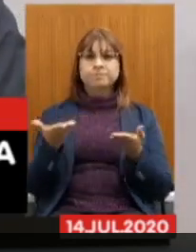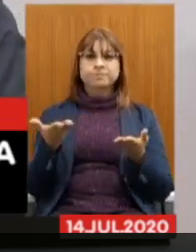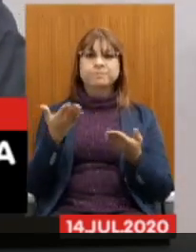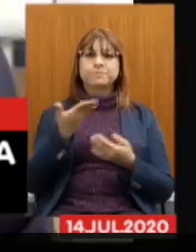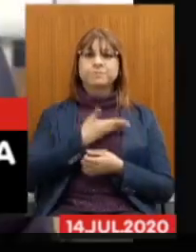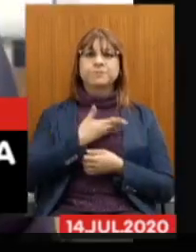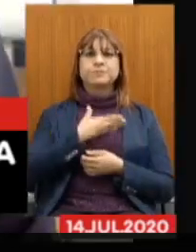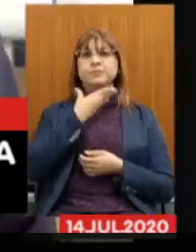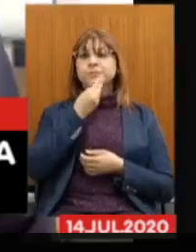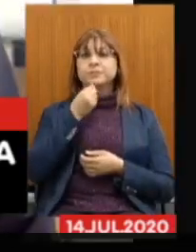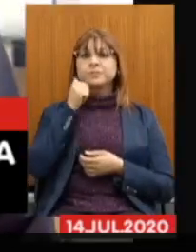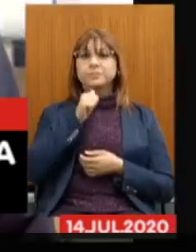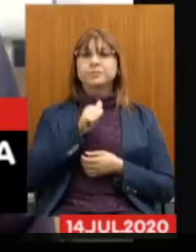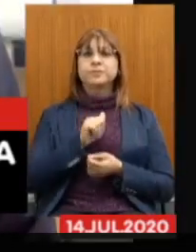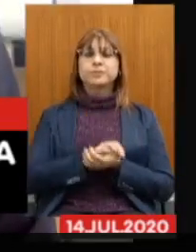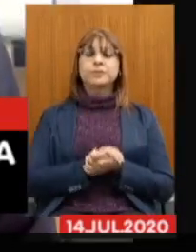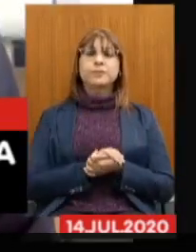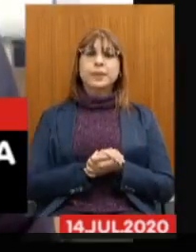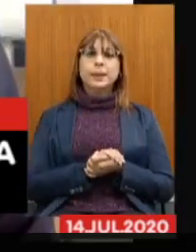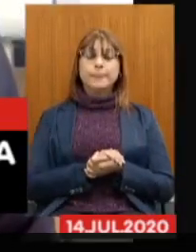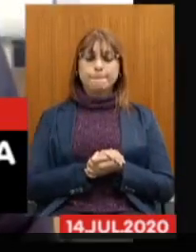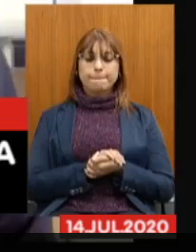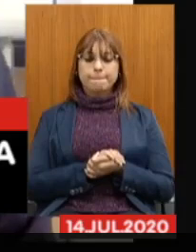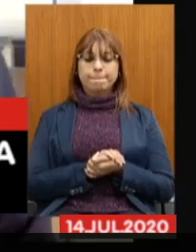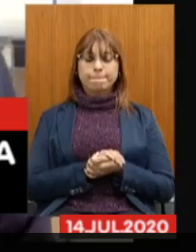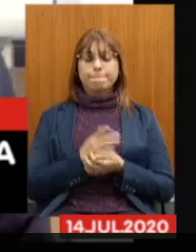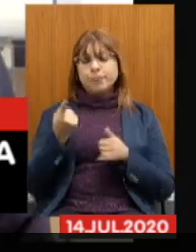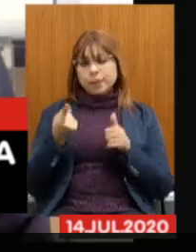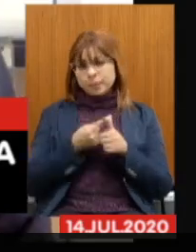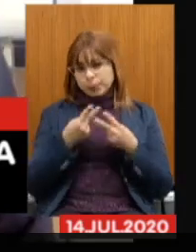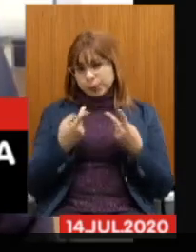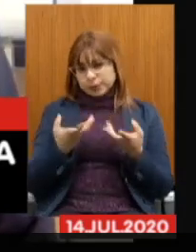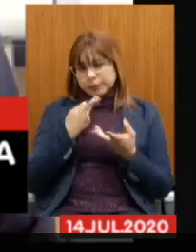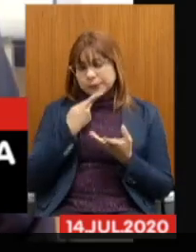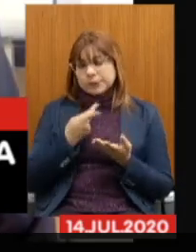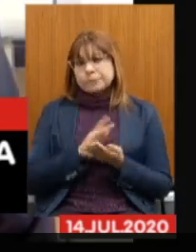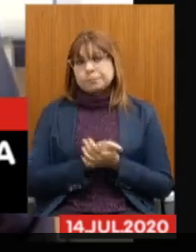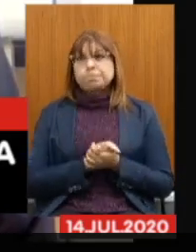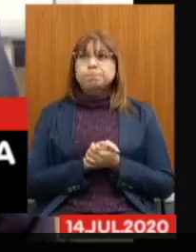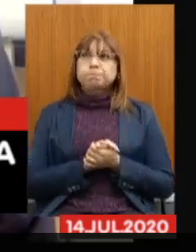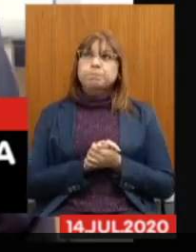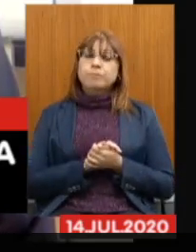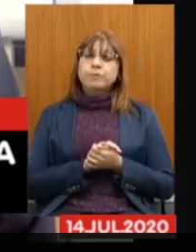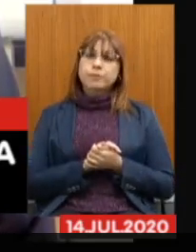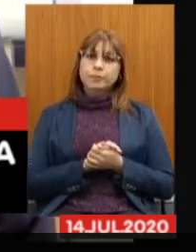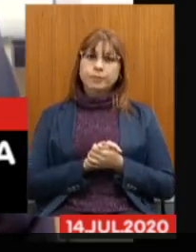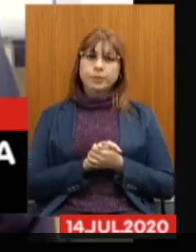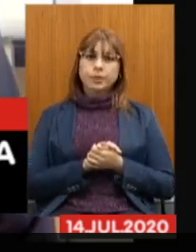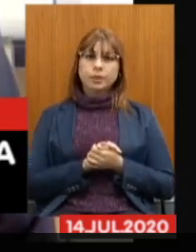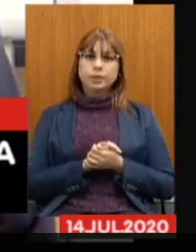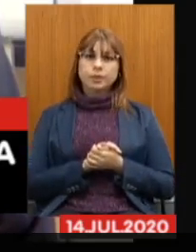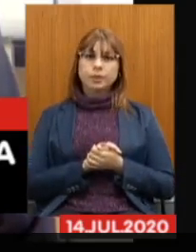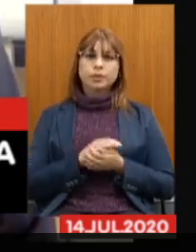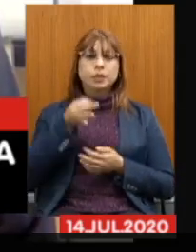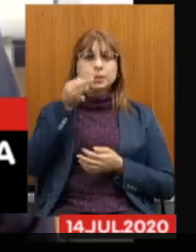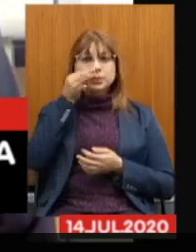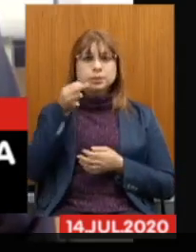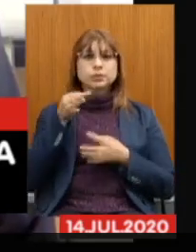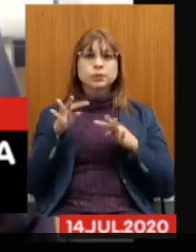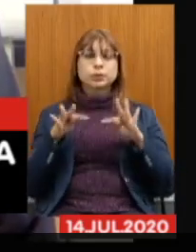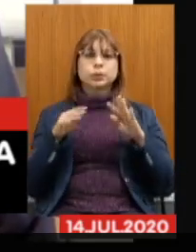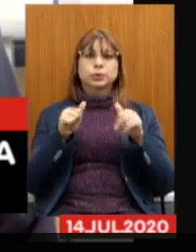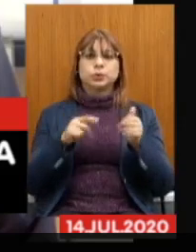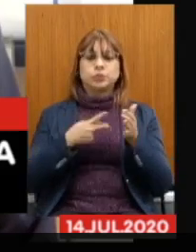deputados e deputadas. A primeira intervenção minha, presidente, é de fazer aqui um alerta a todos